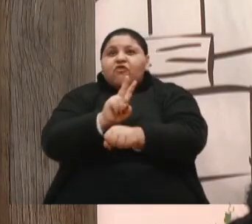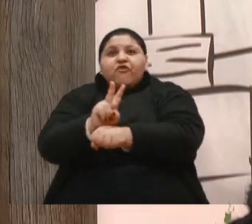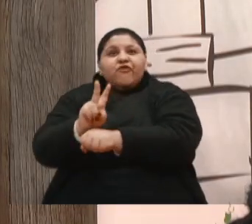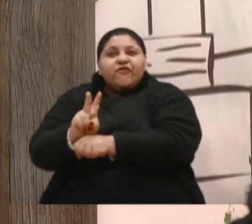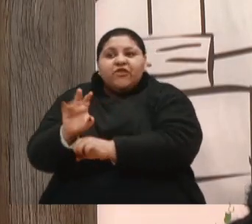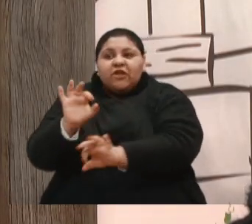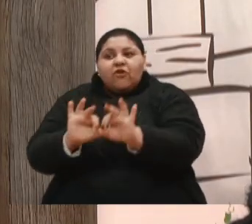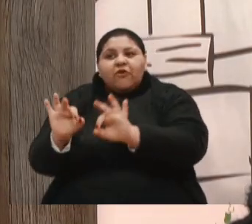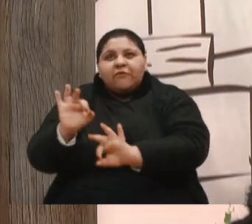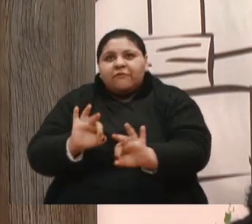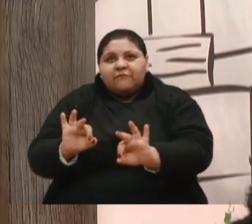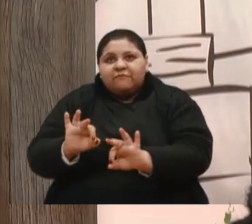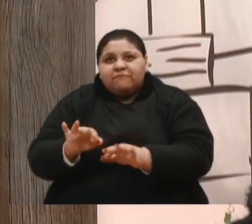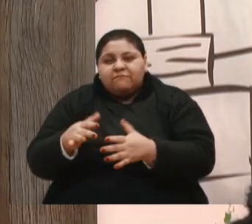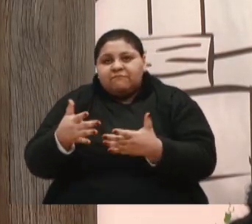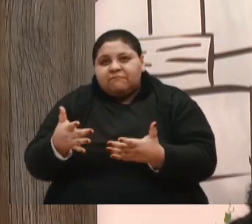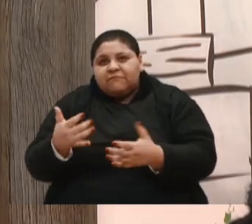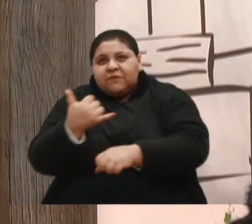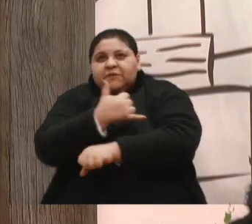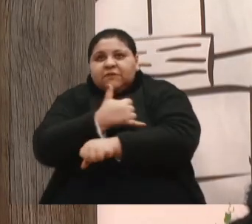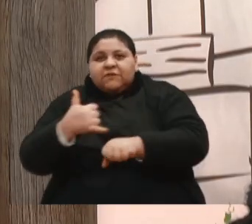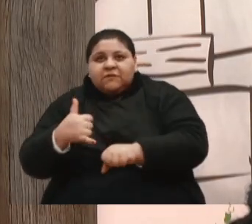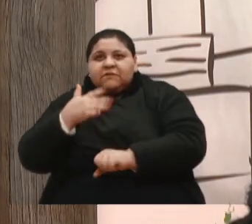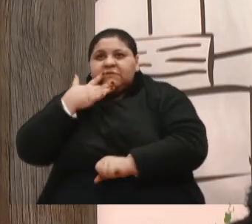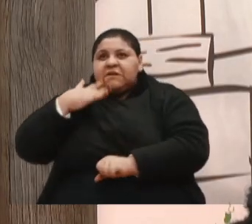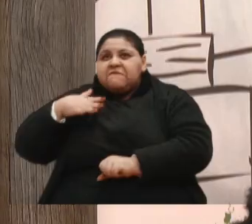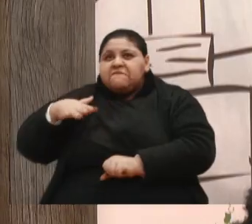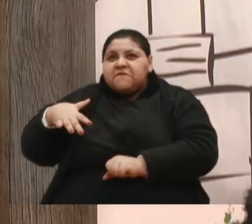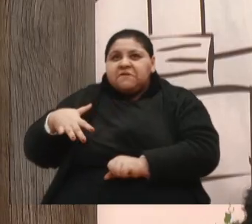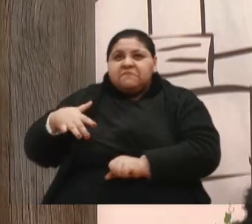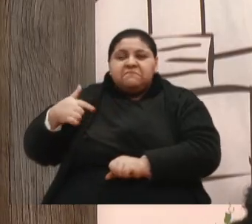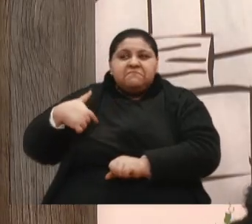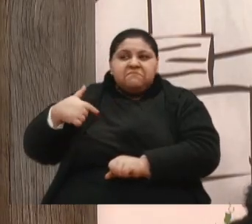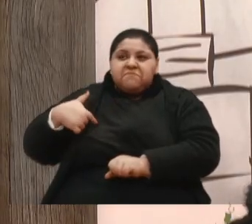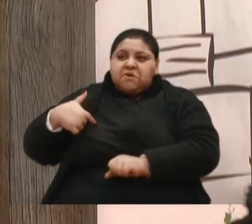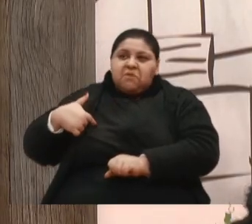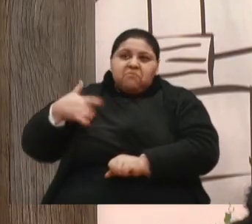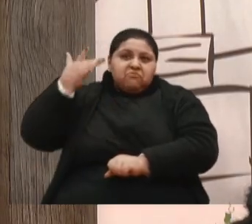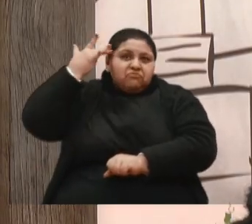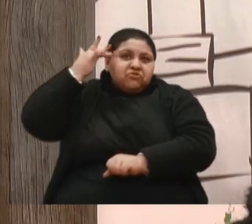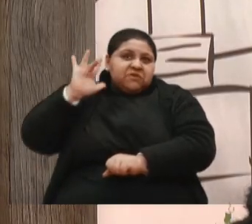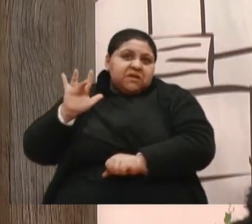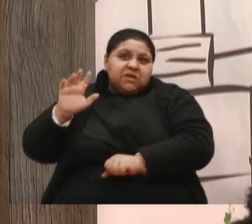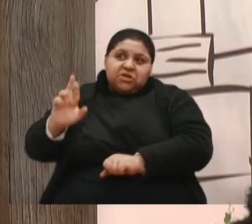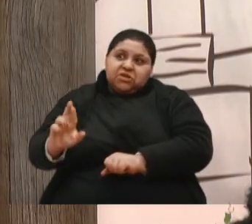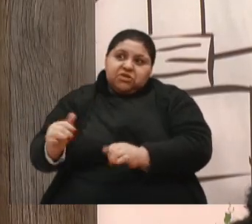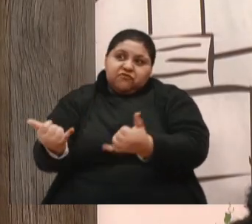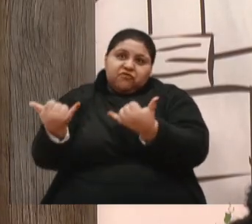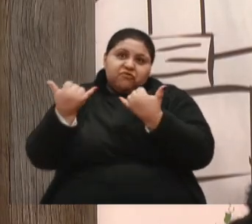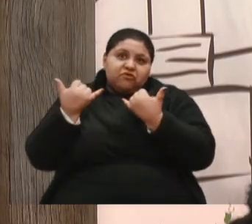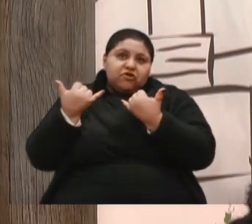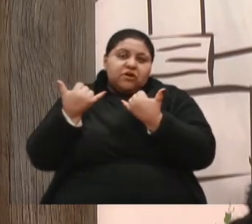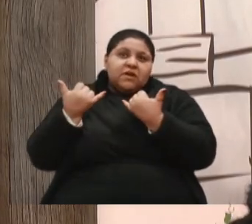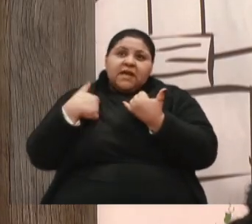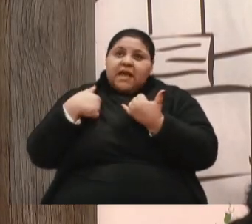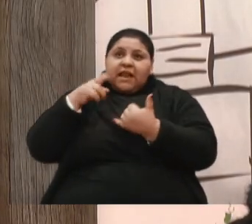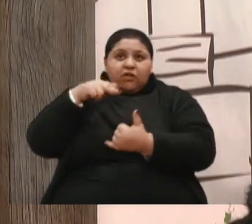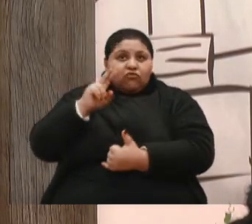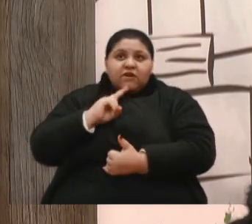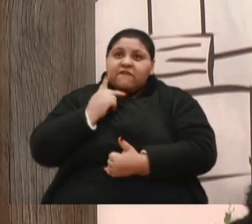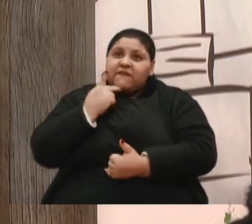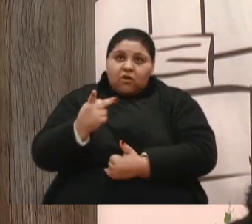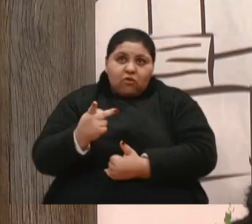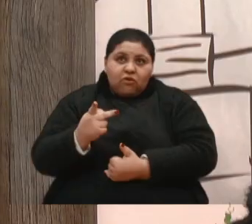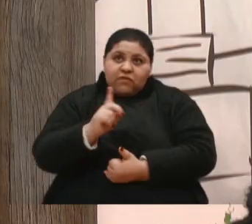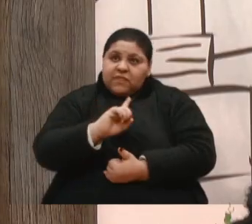foi tratada, nunca foi conduzida. Talvez ele tenha passado isso na infância dele, eu não tenho esse relato, né, mas... E ele